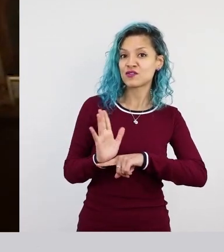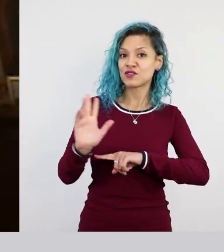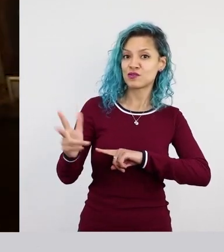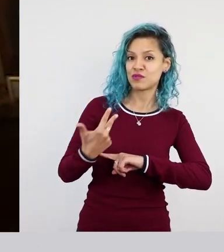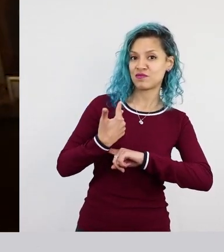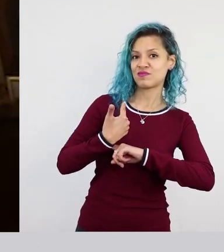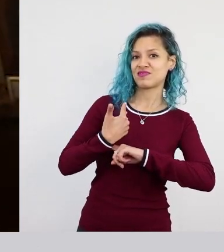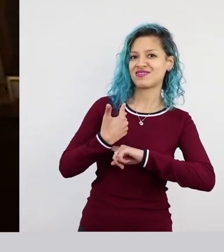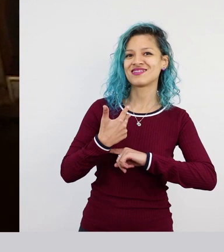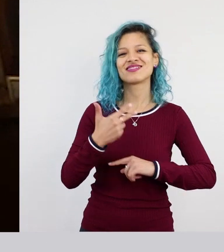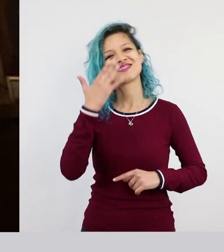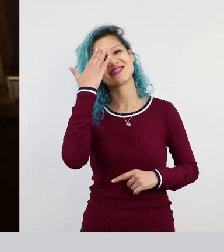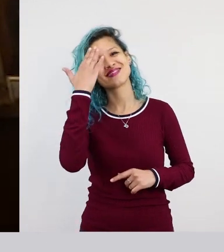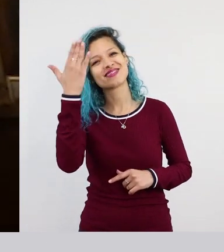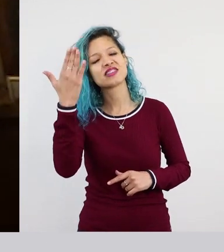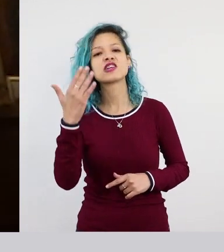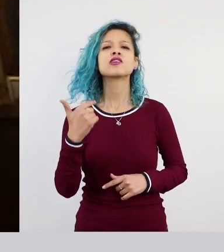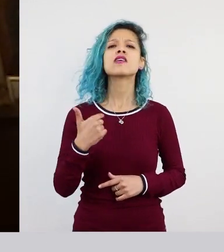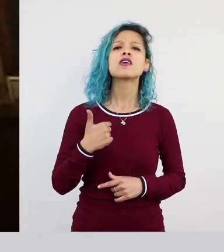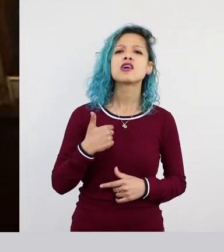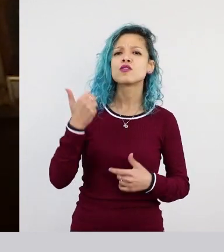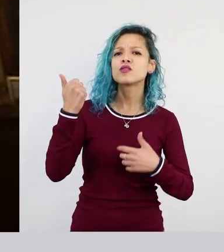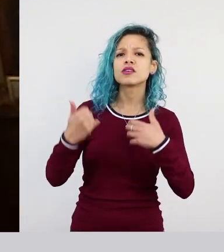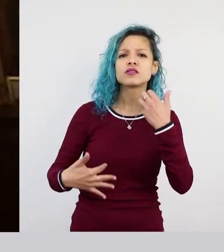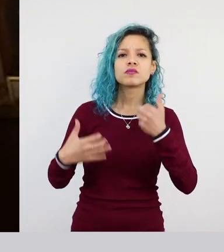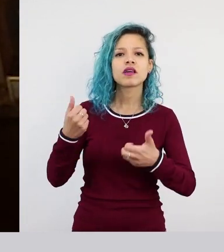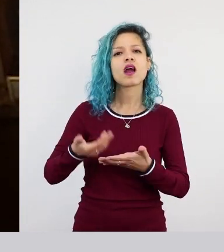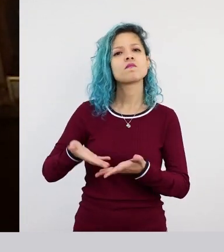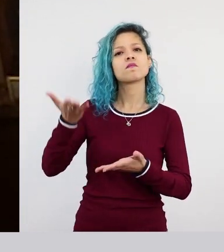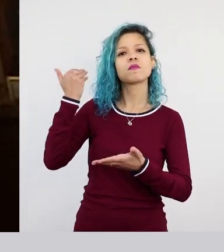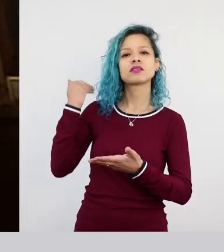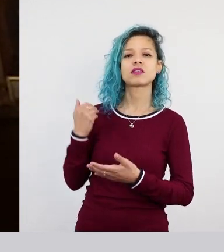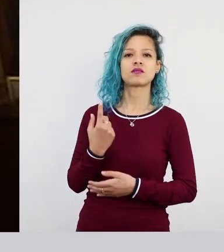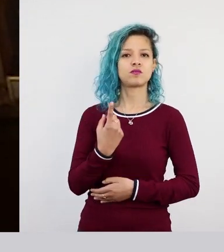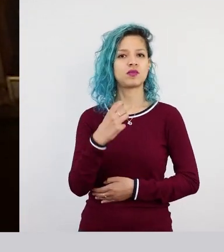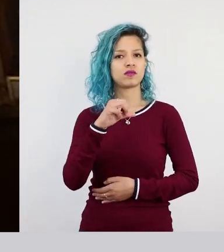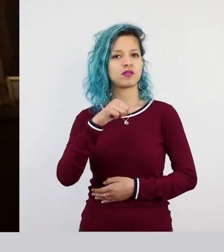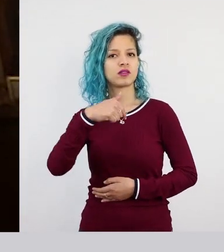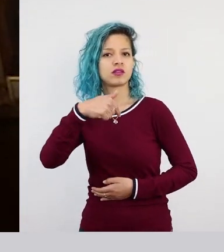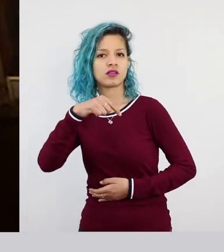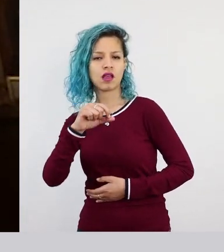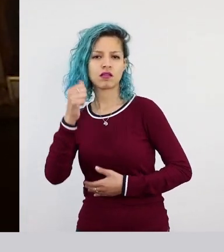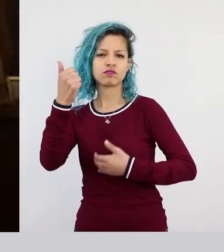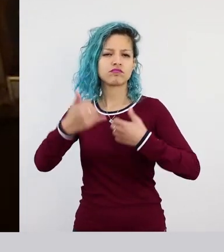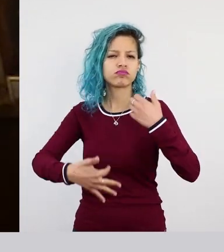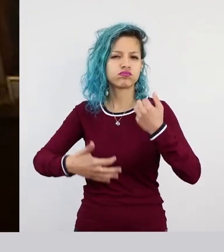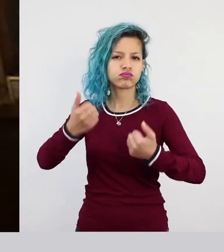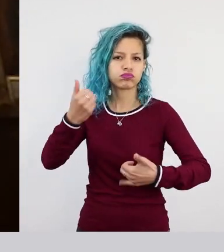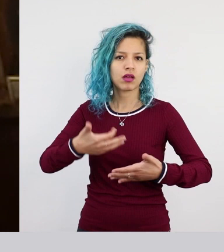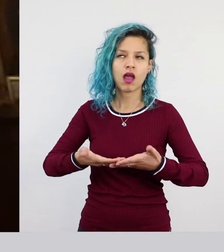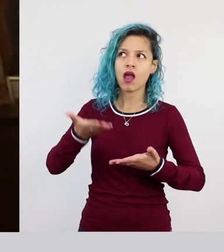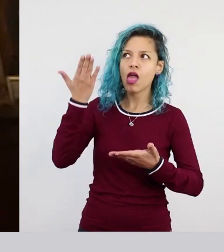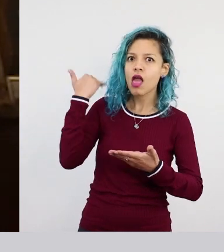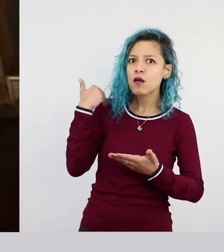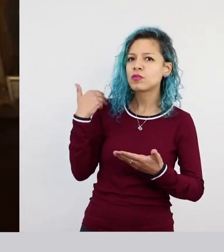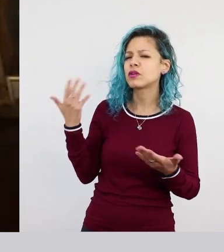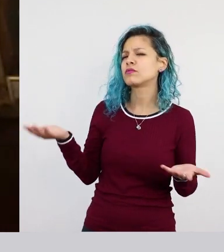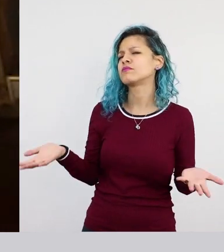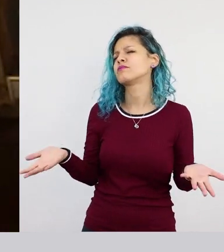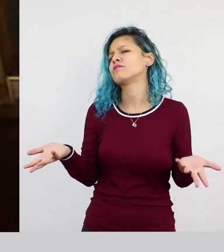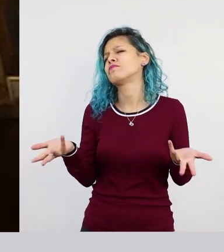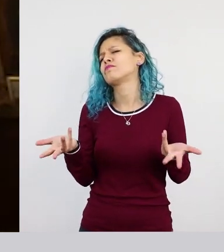dessa filmagem, né, onde eu falo um pouco dos anos 70, de como foi